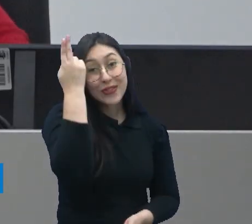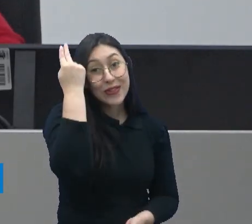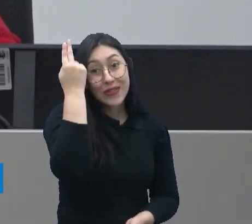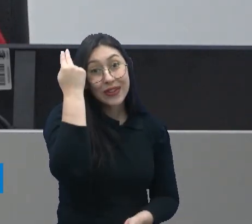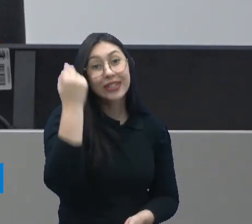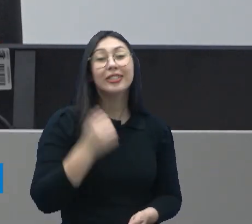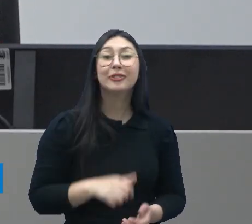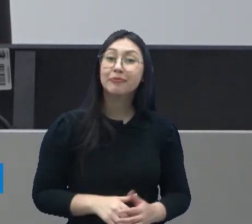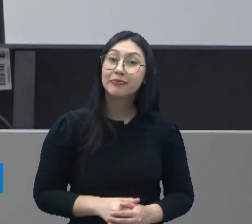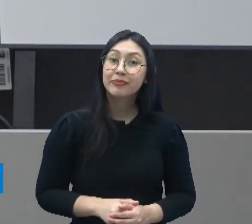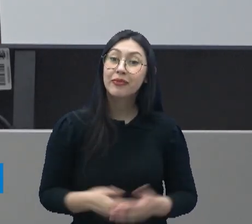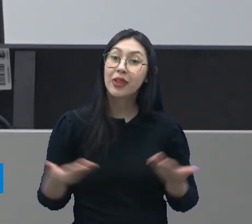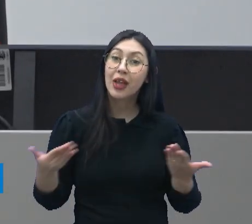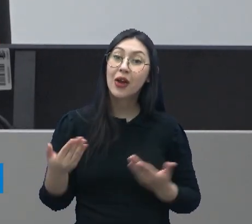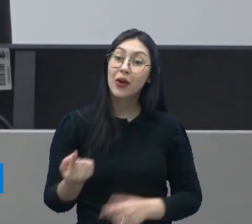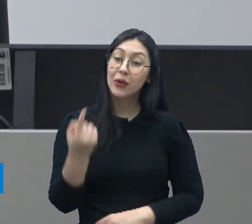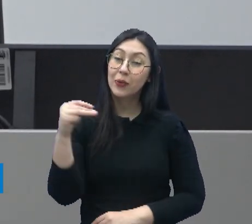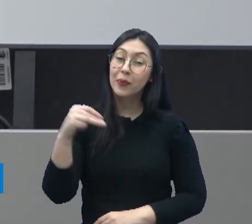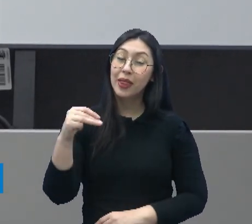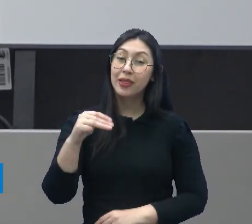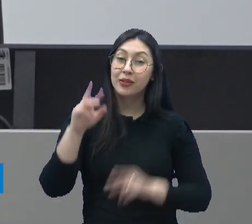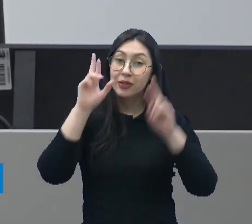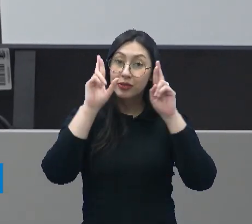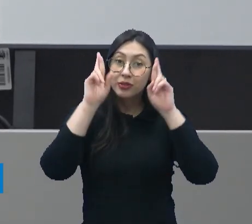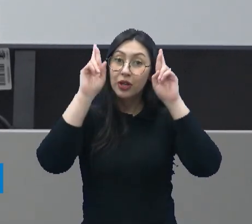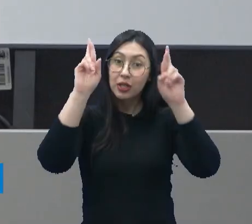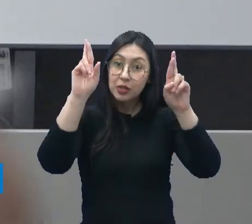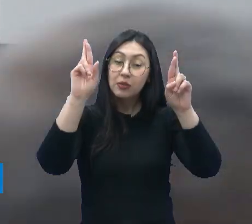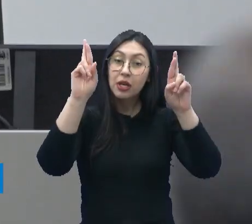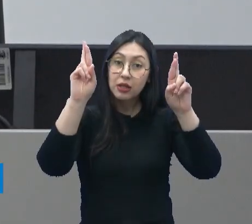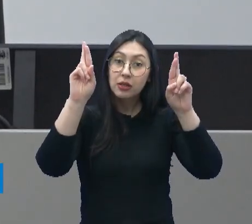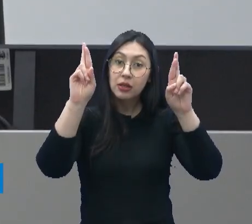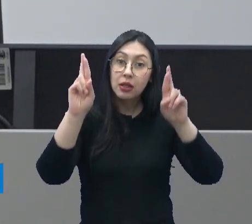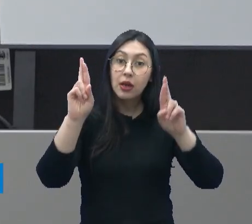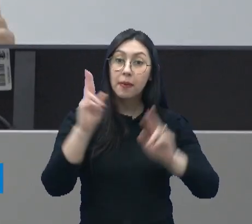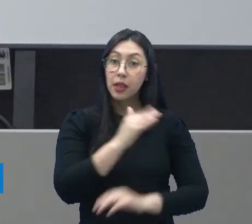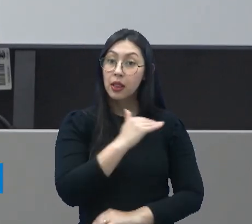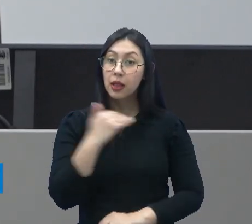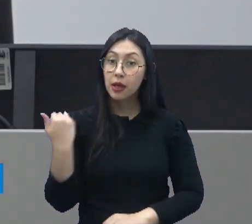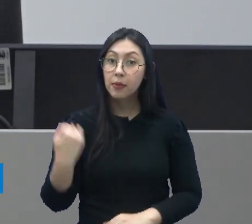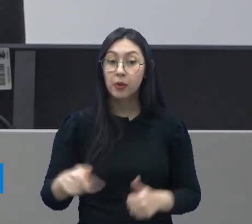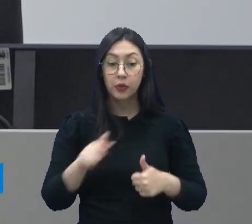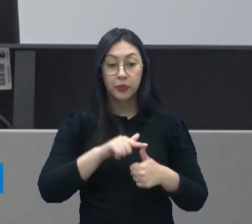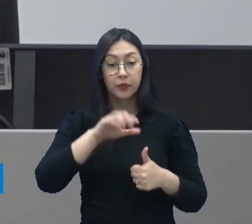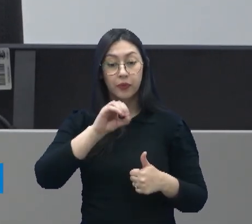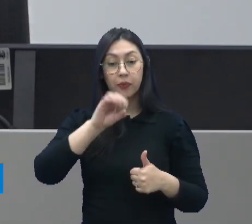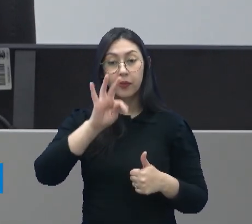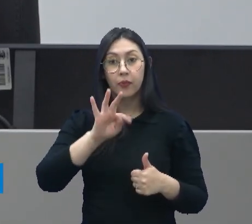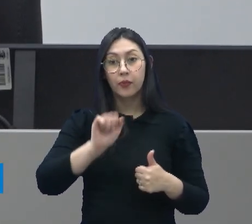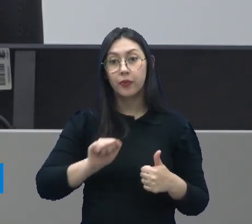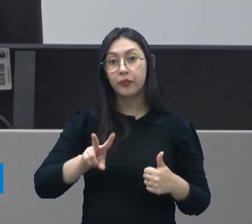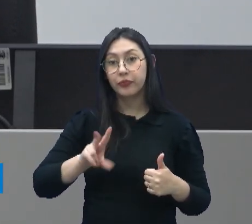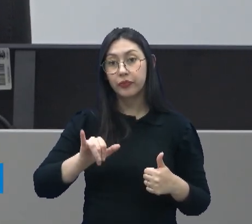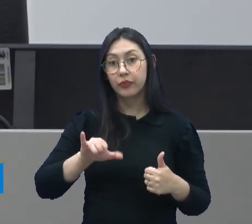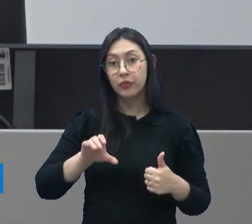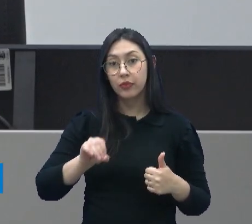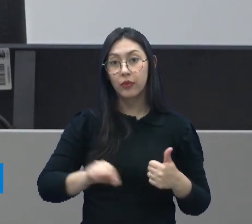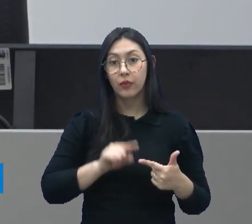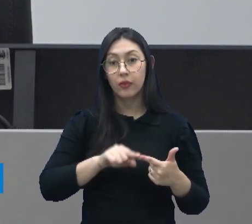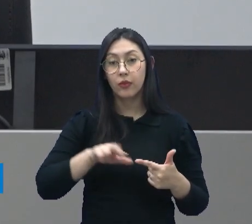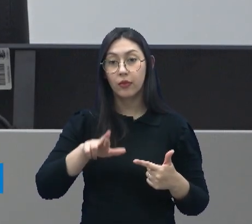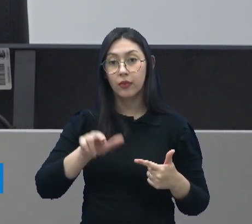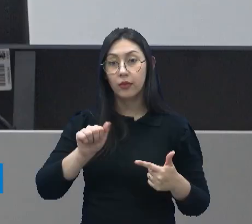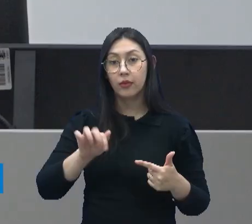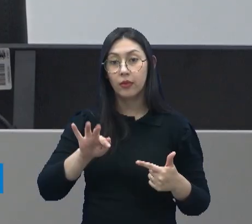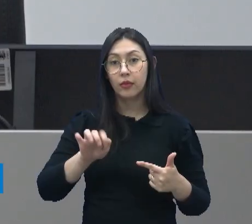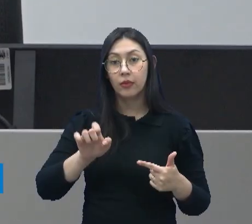Passaremos a 1 minuto de silêncio pelo passamento de Otávio Oliveira Lemos de Melo, Rafael